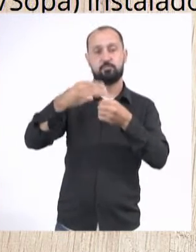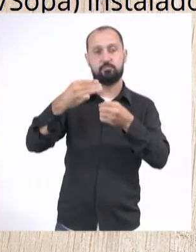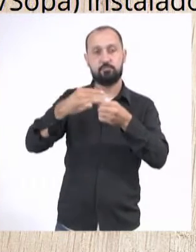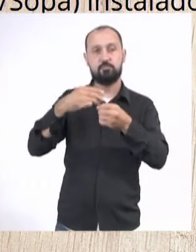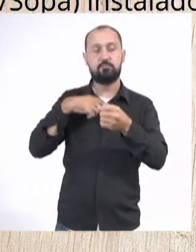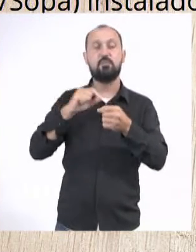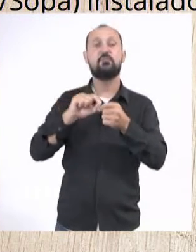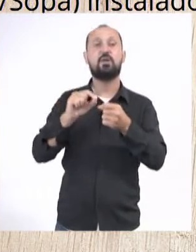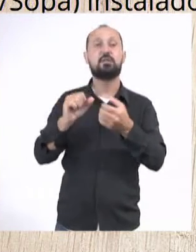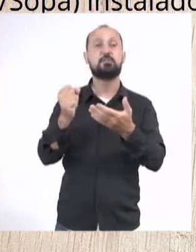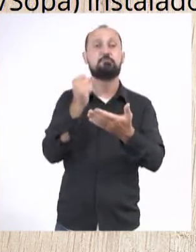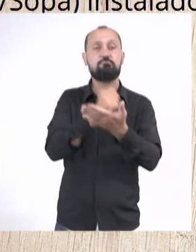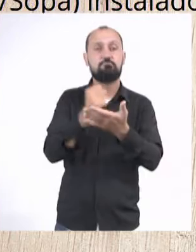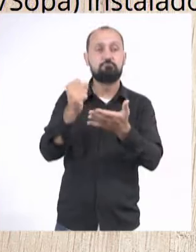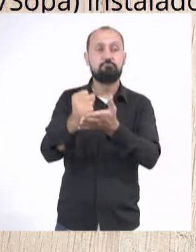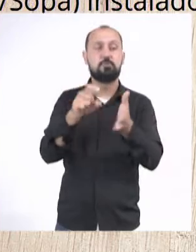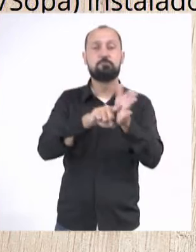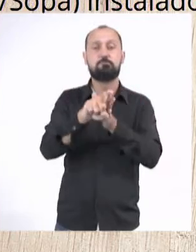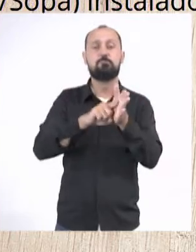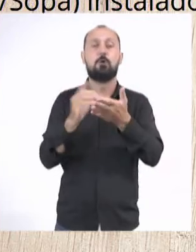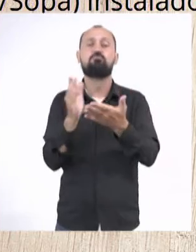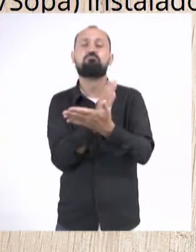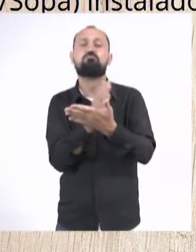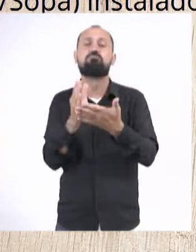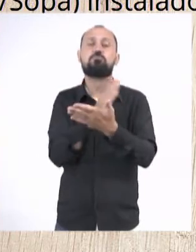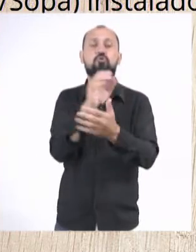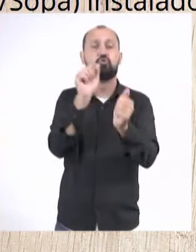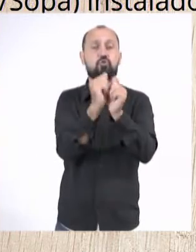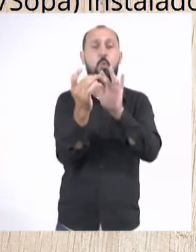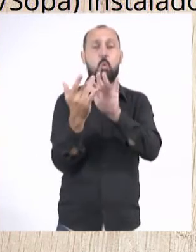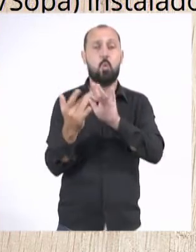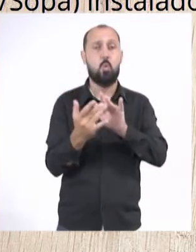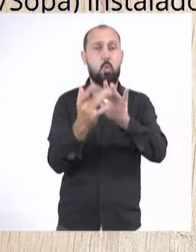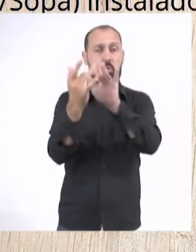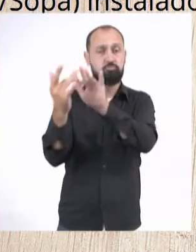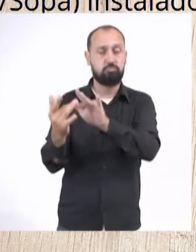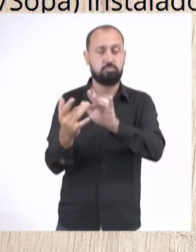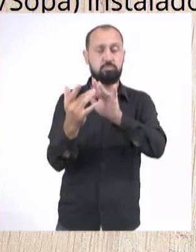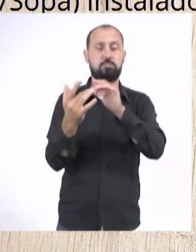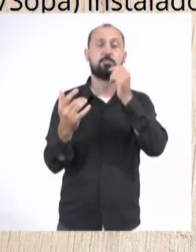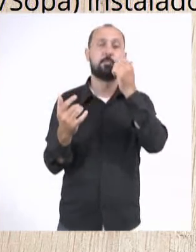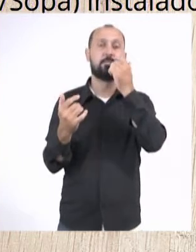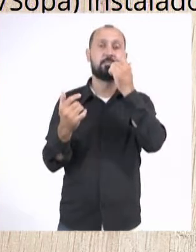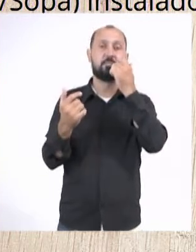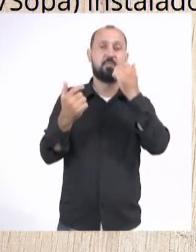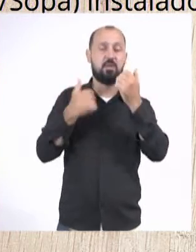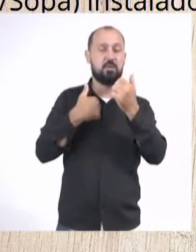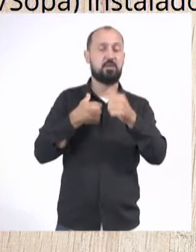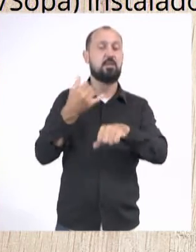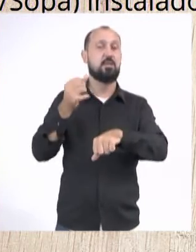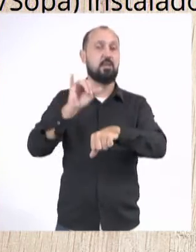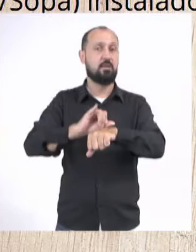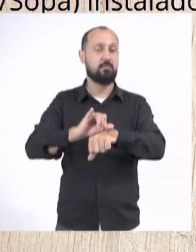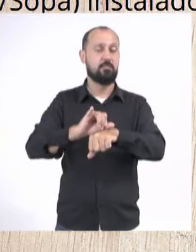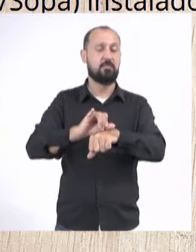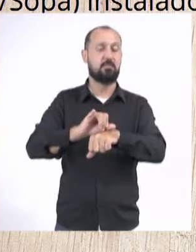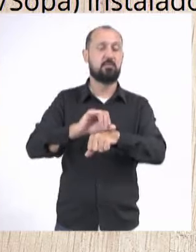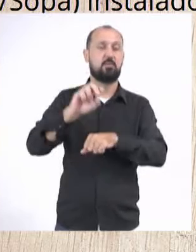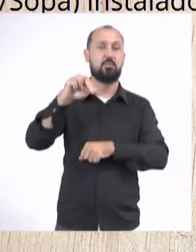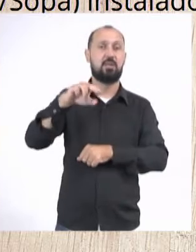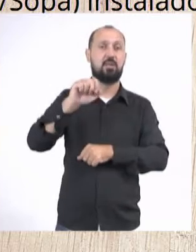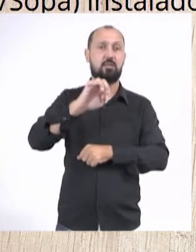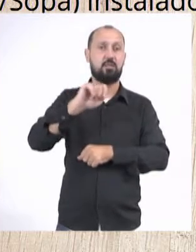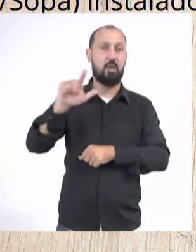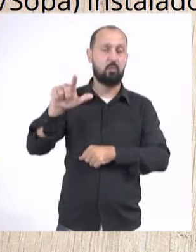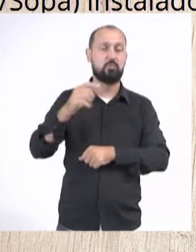que fazem essa triagem com os usuários. Além disso, aqui na capital, em Natal, nós